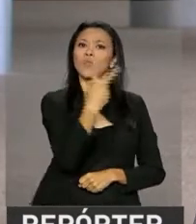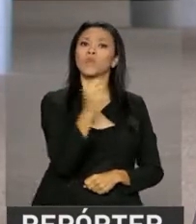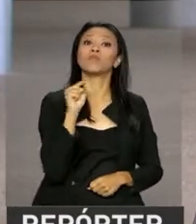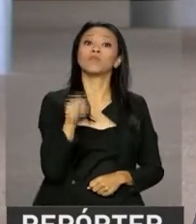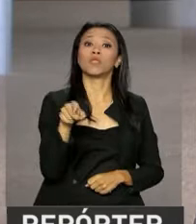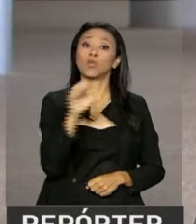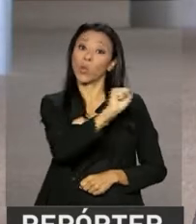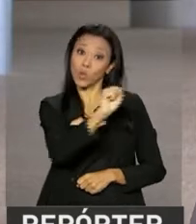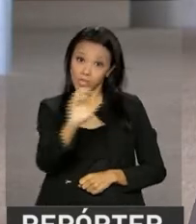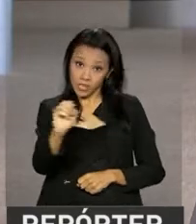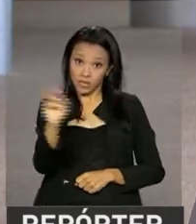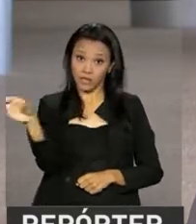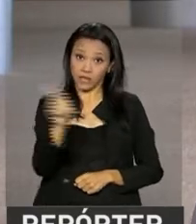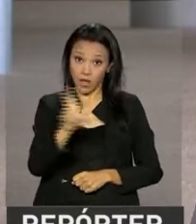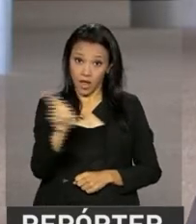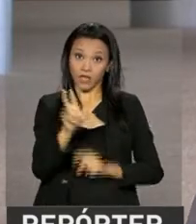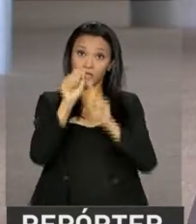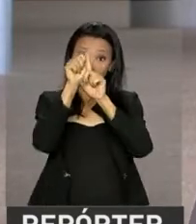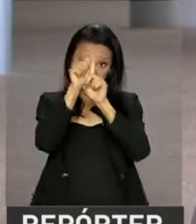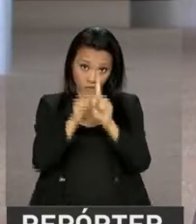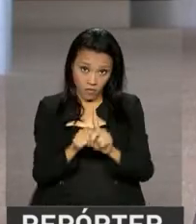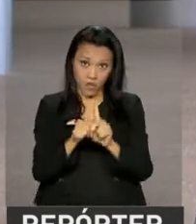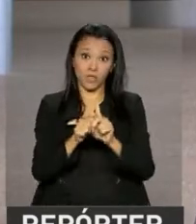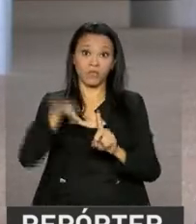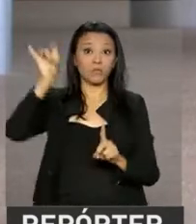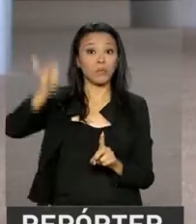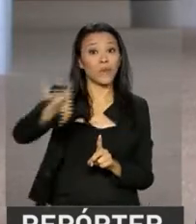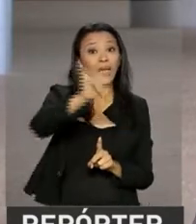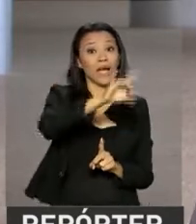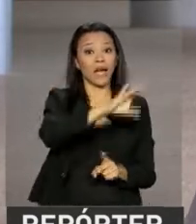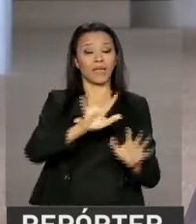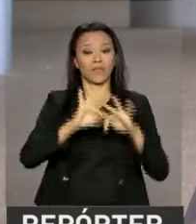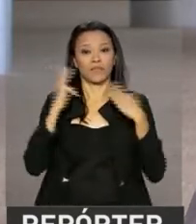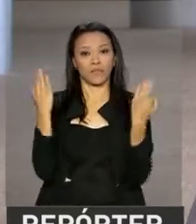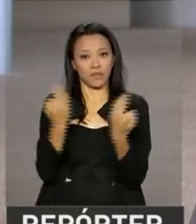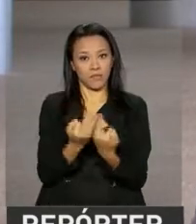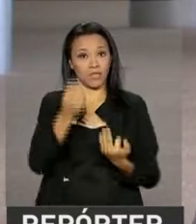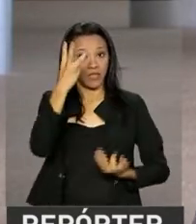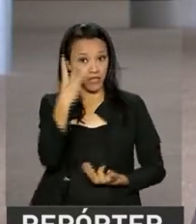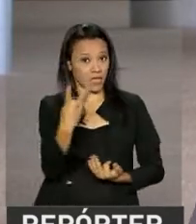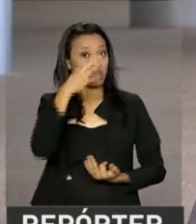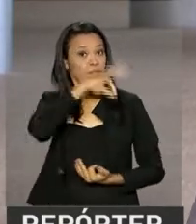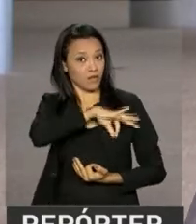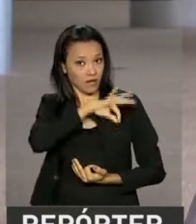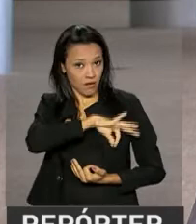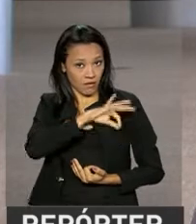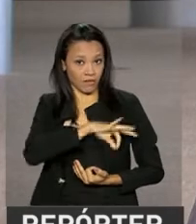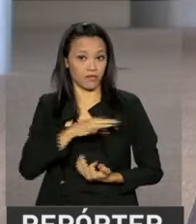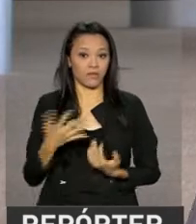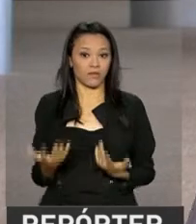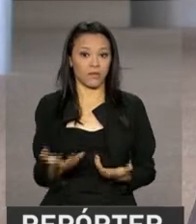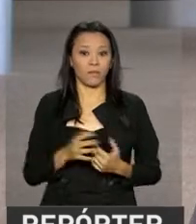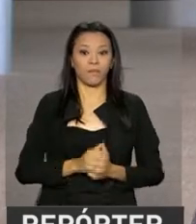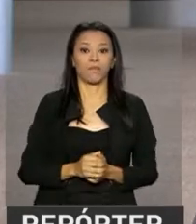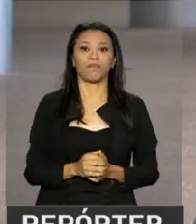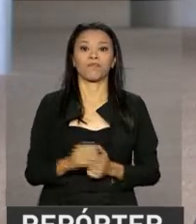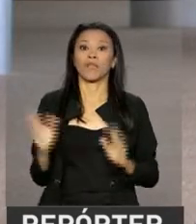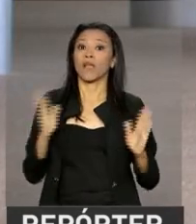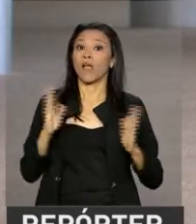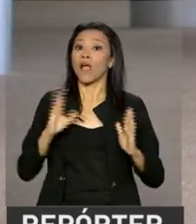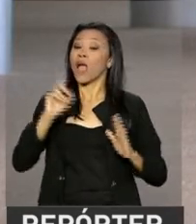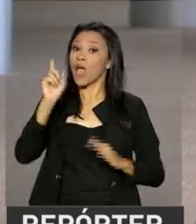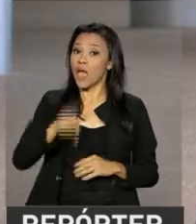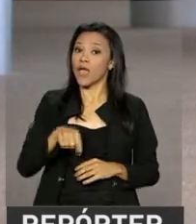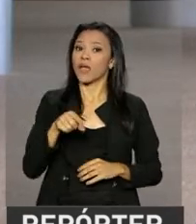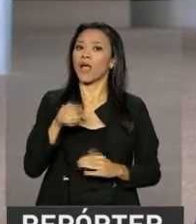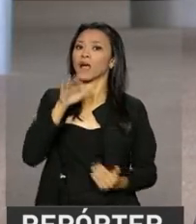oitocentos reais por mês por família ou seja três salários mínimos dentro a previsão como eu falei de um